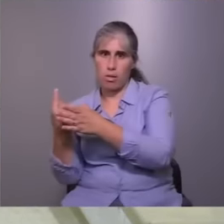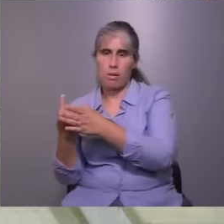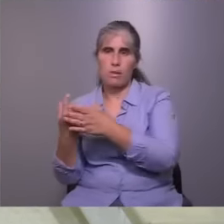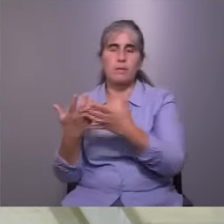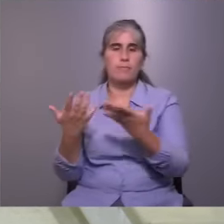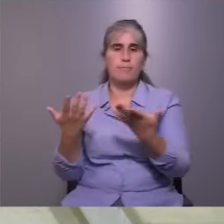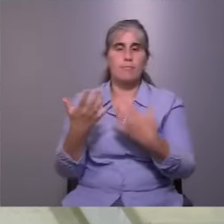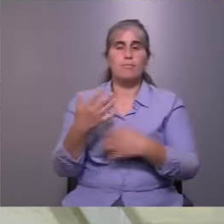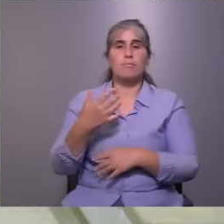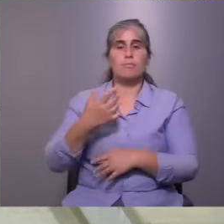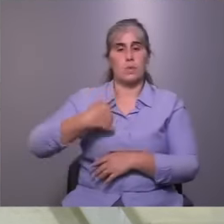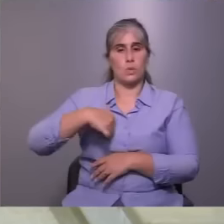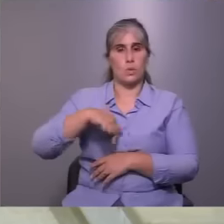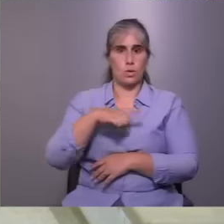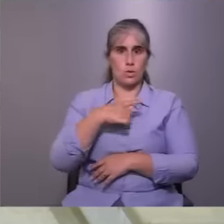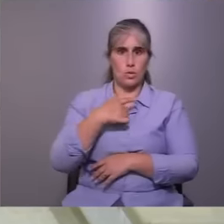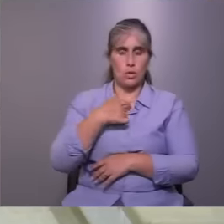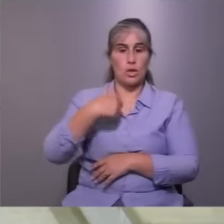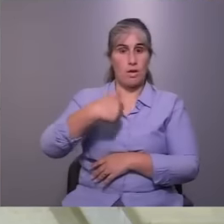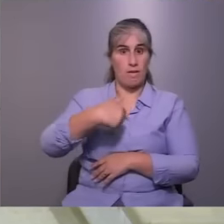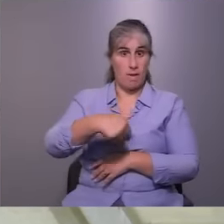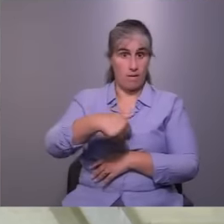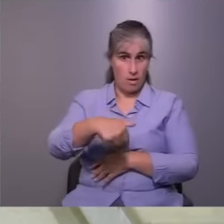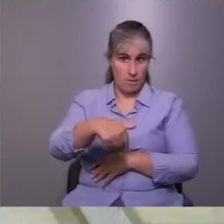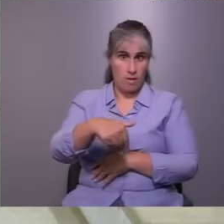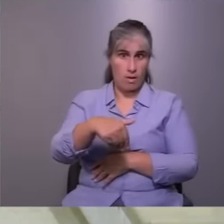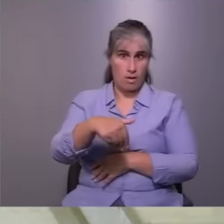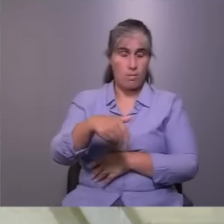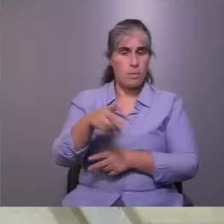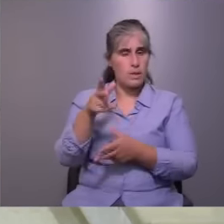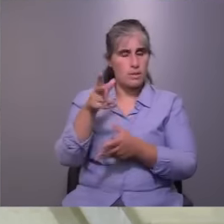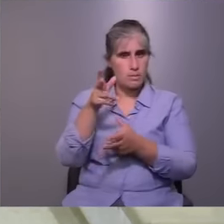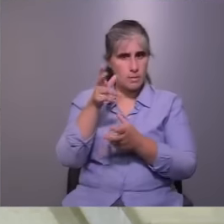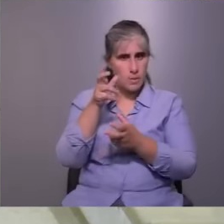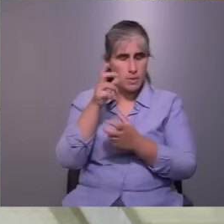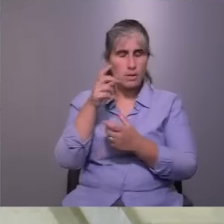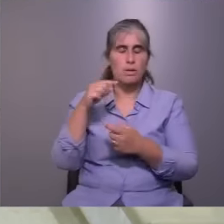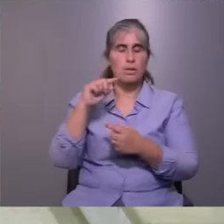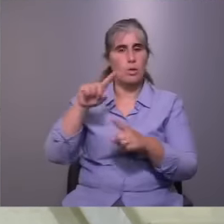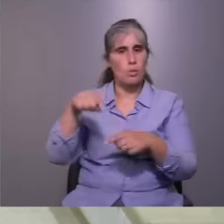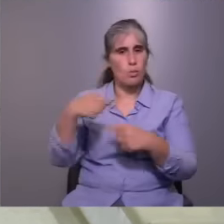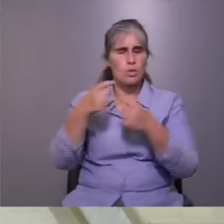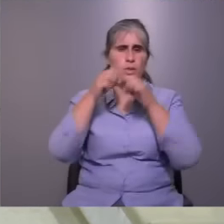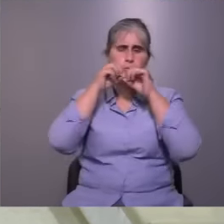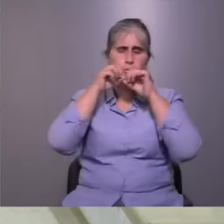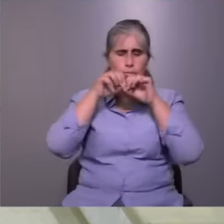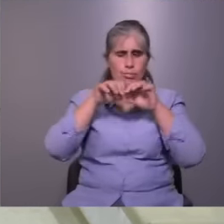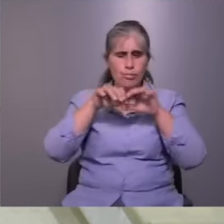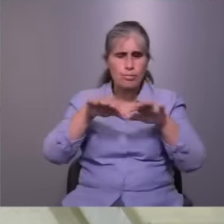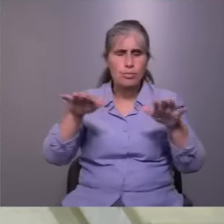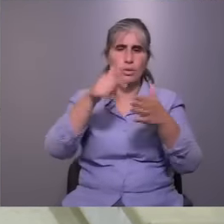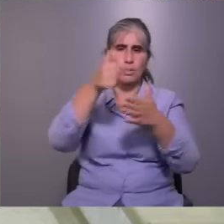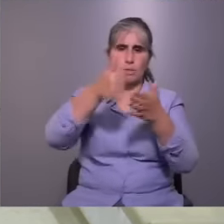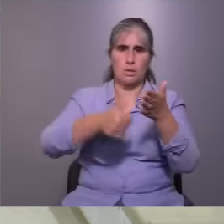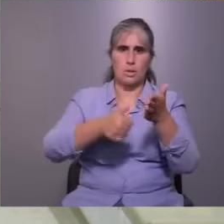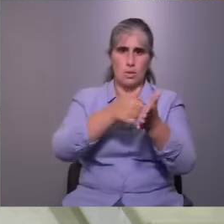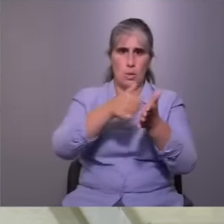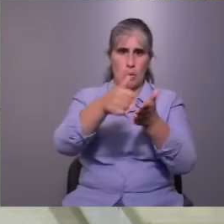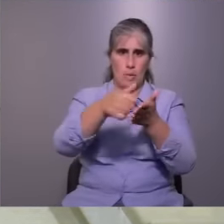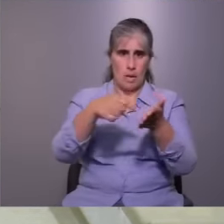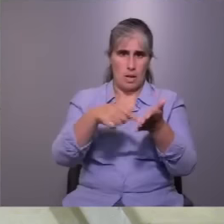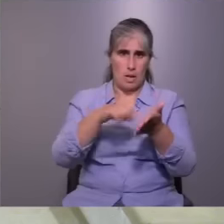irmãos refugiados ou exilados. É por isso que, quando nos aproximarmos desse